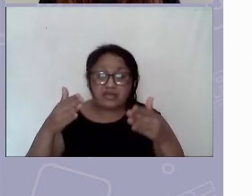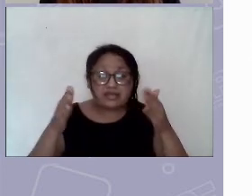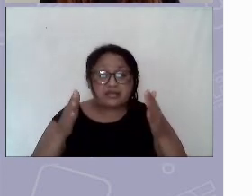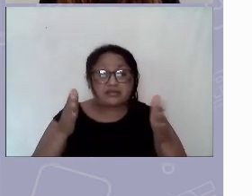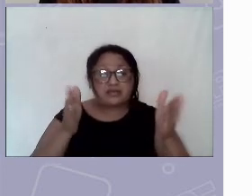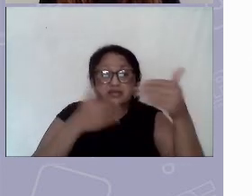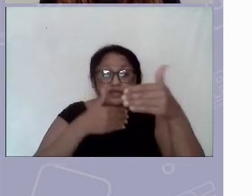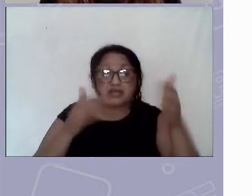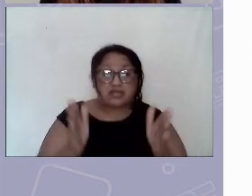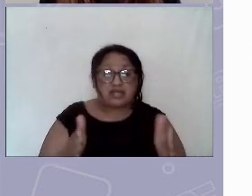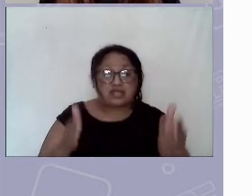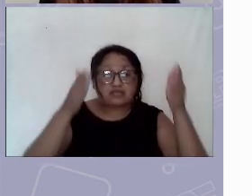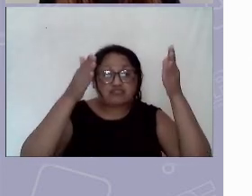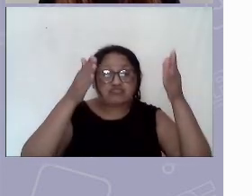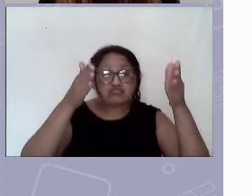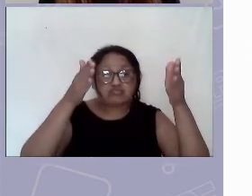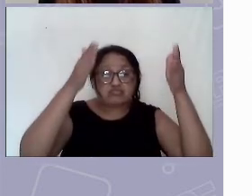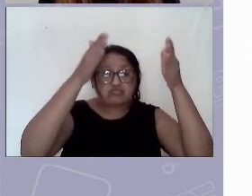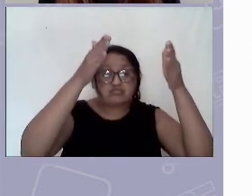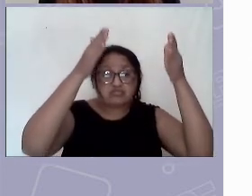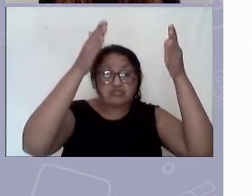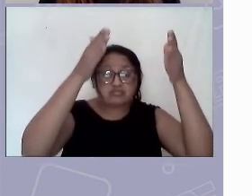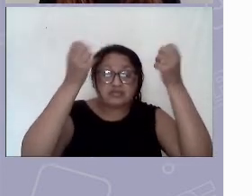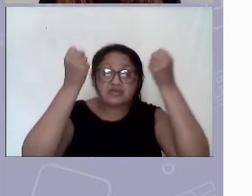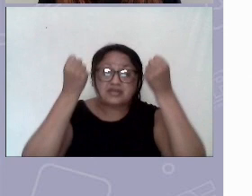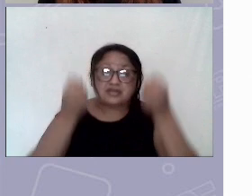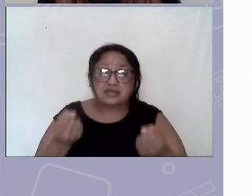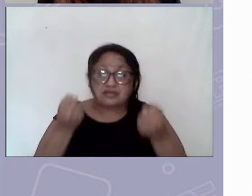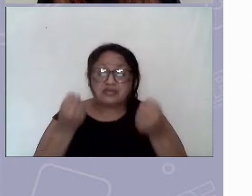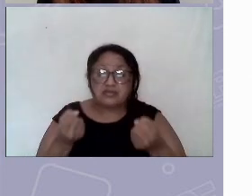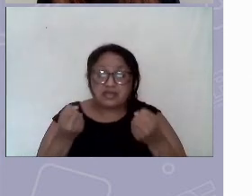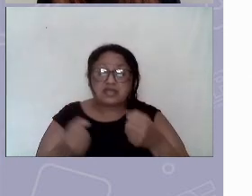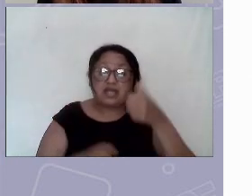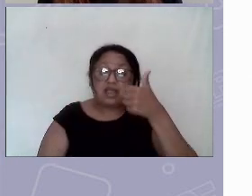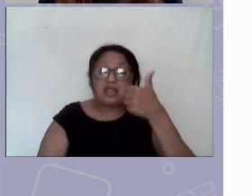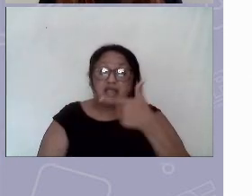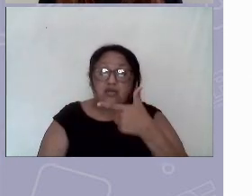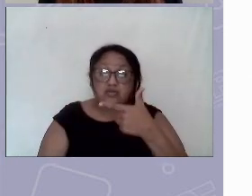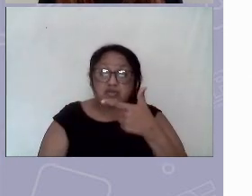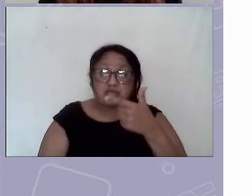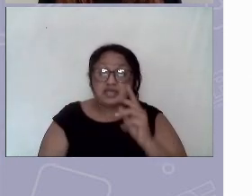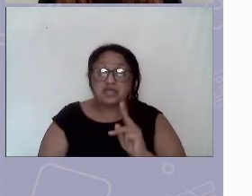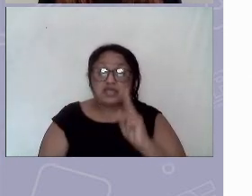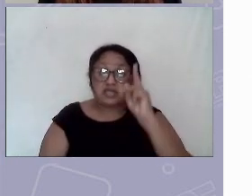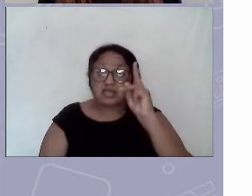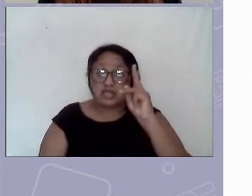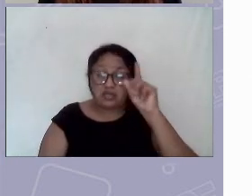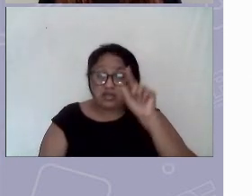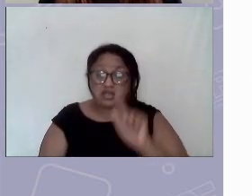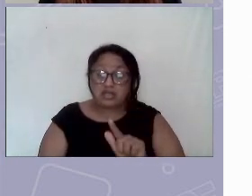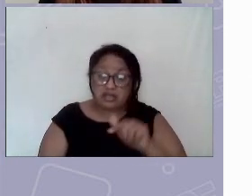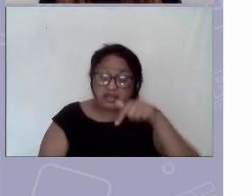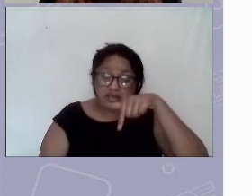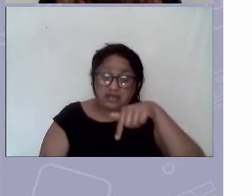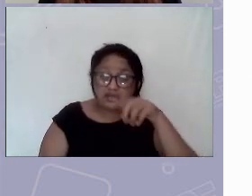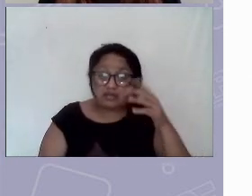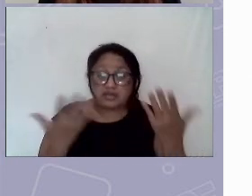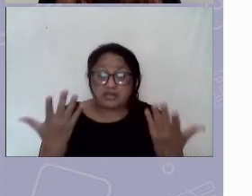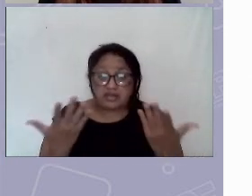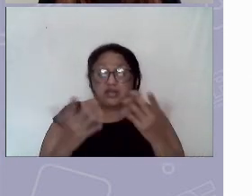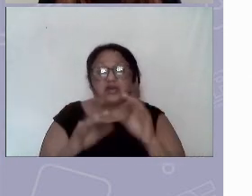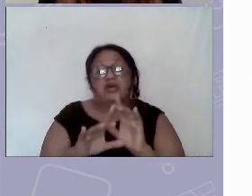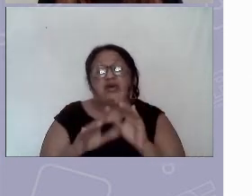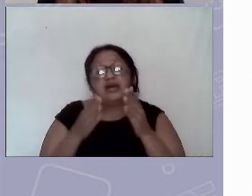massa igual a 12 kg entre os pontos A e B a trajetória 2 é a menor distância